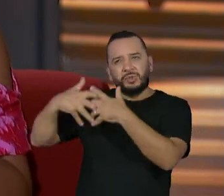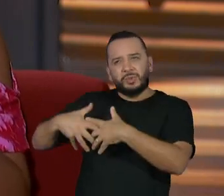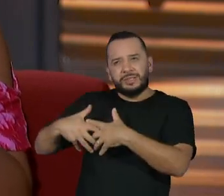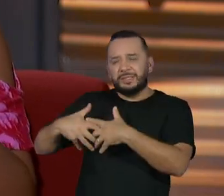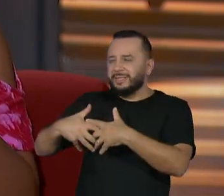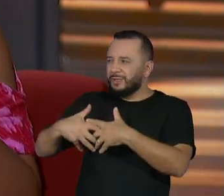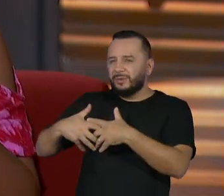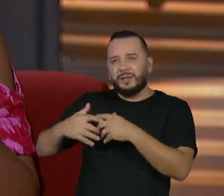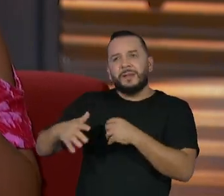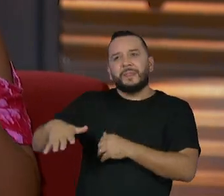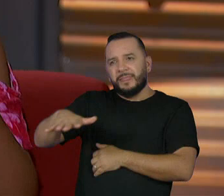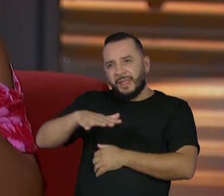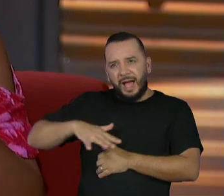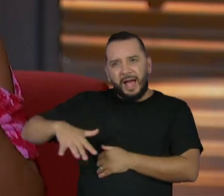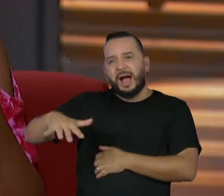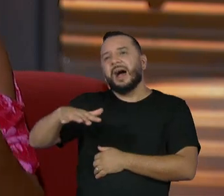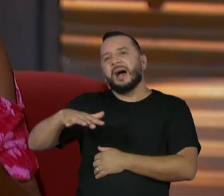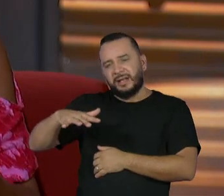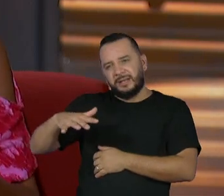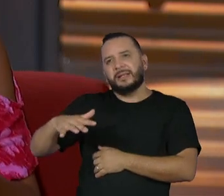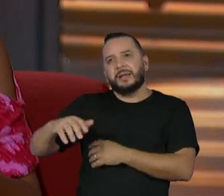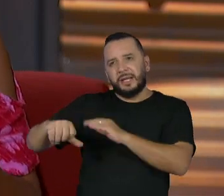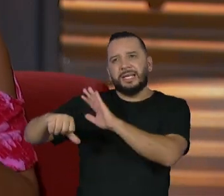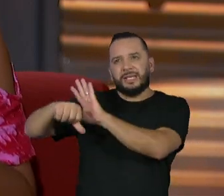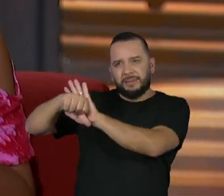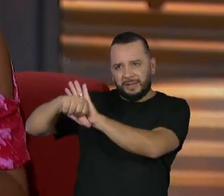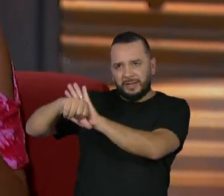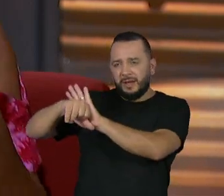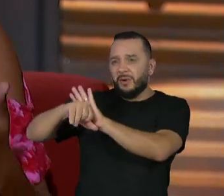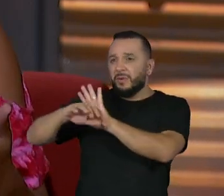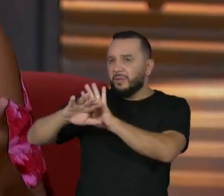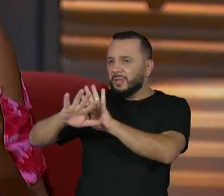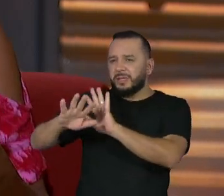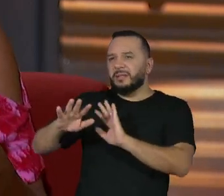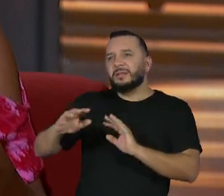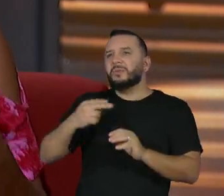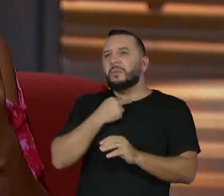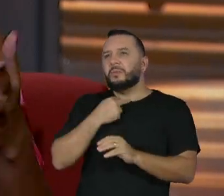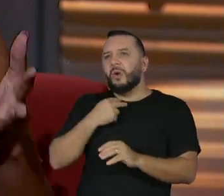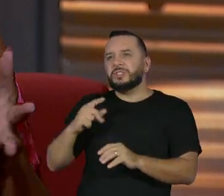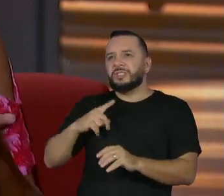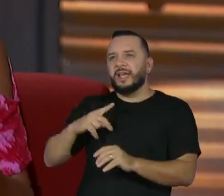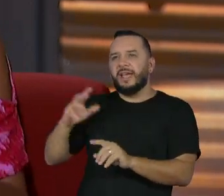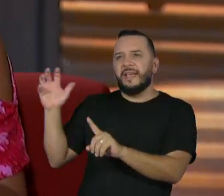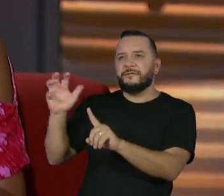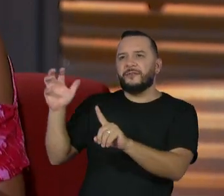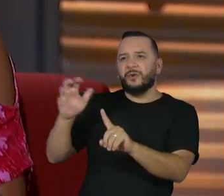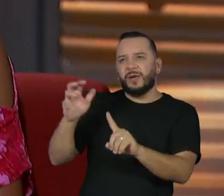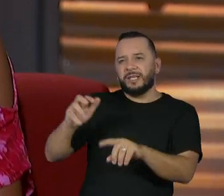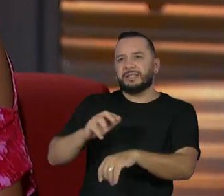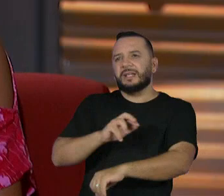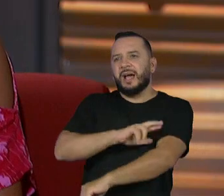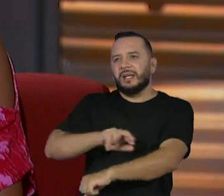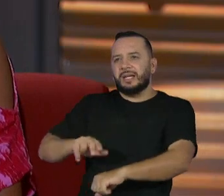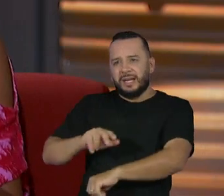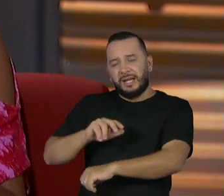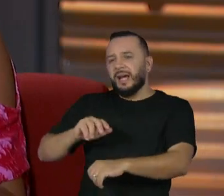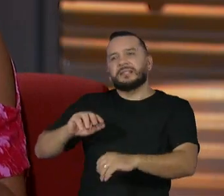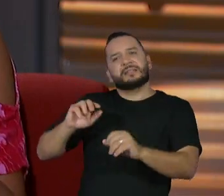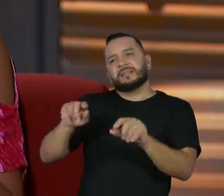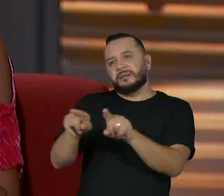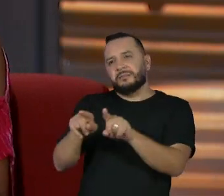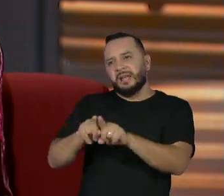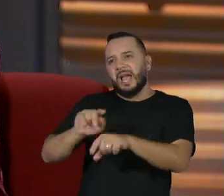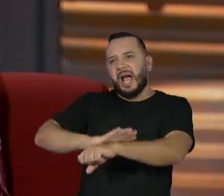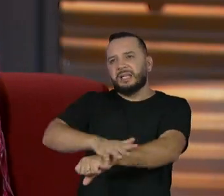seja desigual e que não esteja baseada no racismo. Porque se a gente for pensar na nossa história, esses tipos penais que foram construídos, eles foram